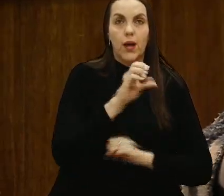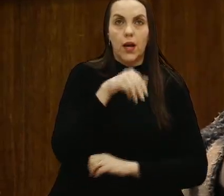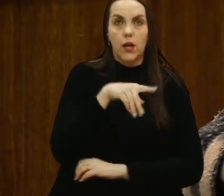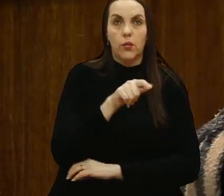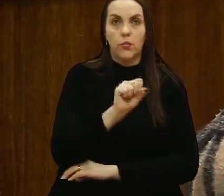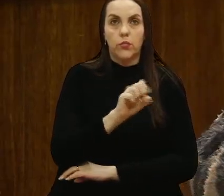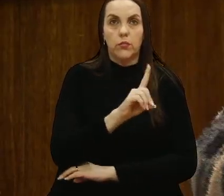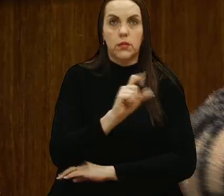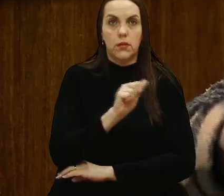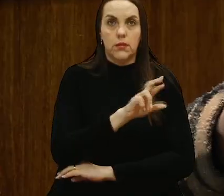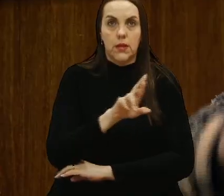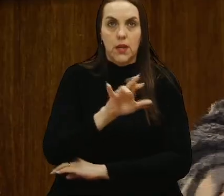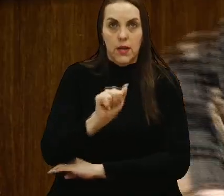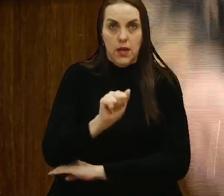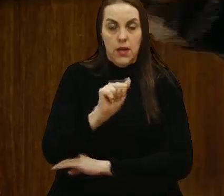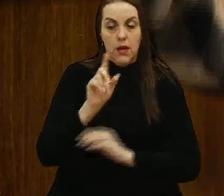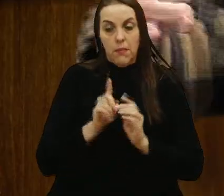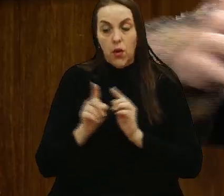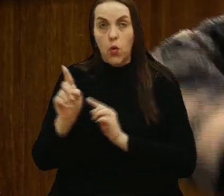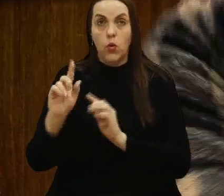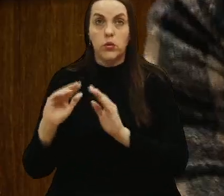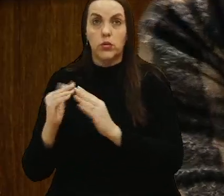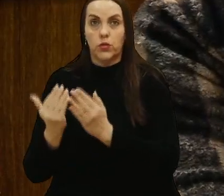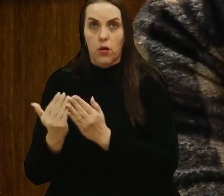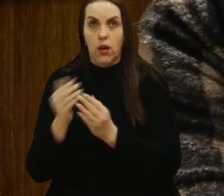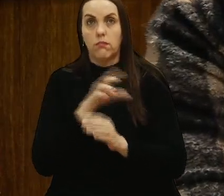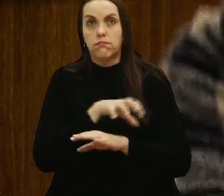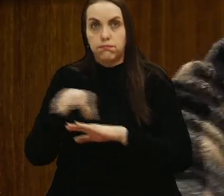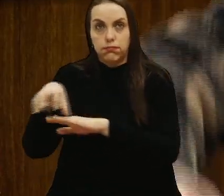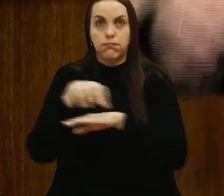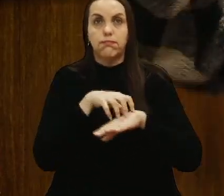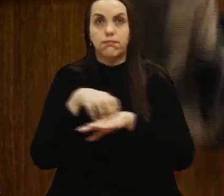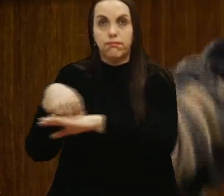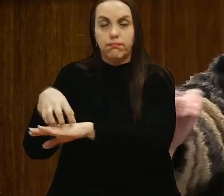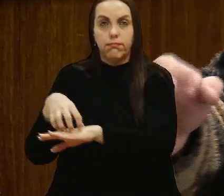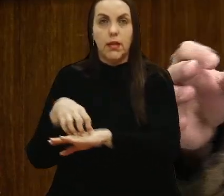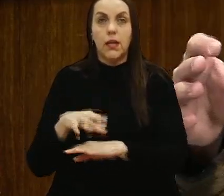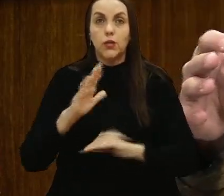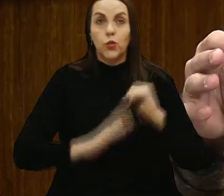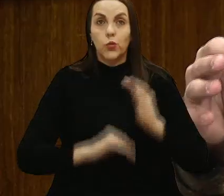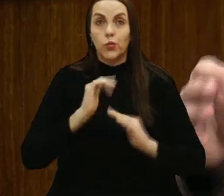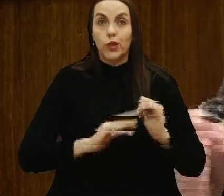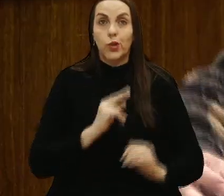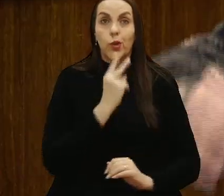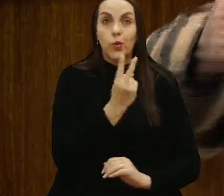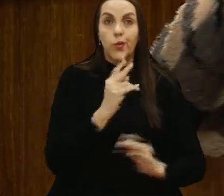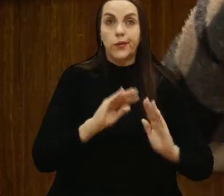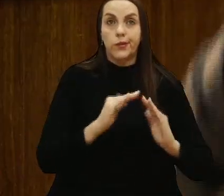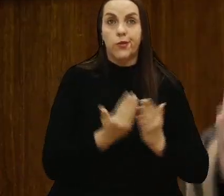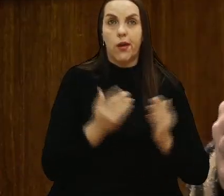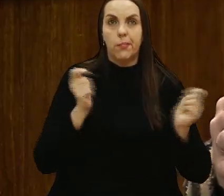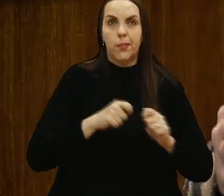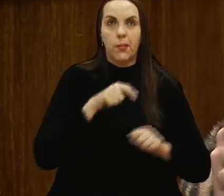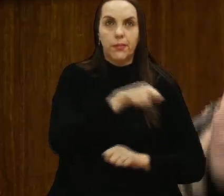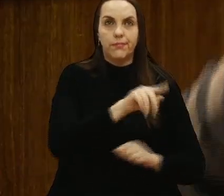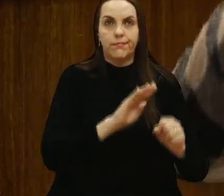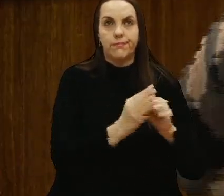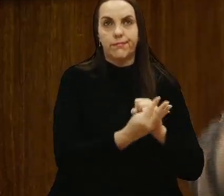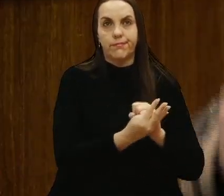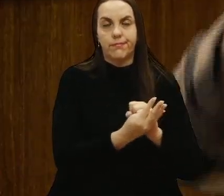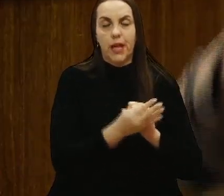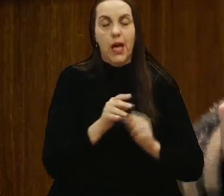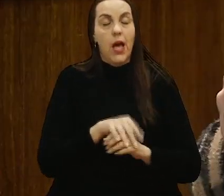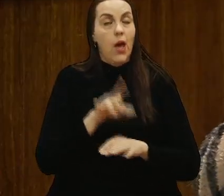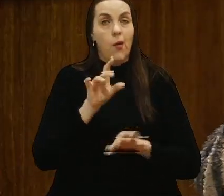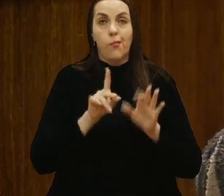escolas, presidente Lucas, dava para ter construído 2 escolas do campus da Serra. É um projeto de sucateamento e é um projeto que está